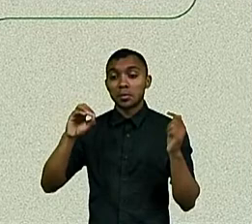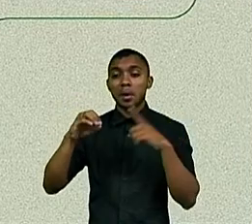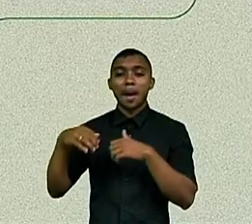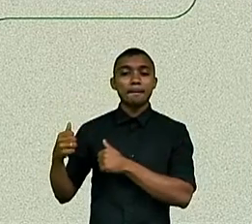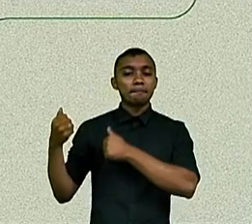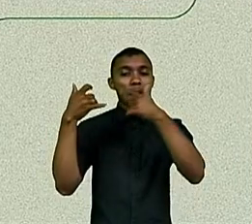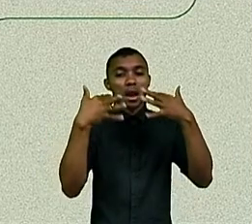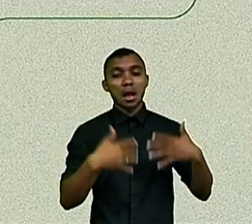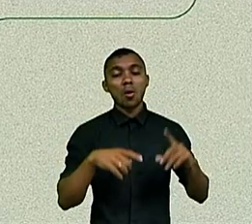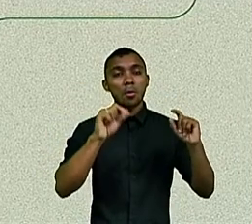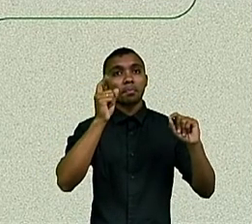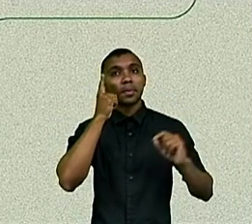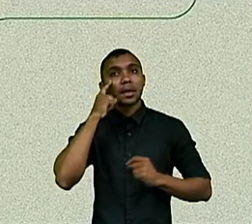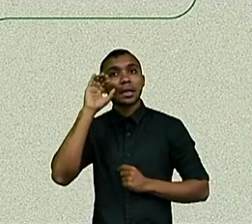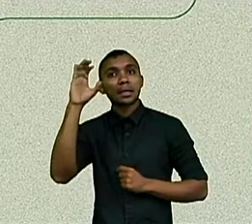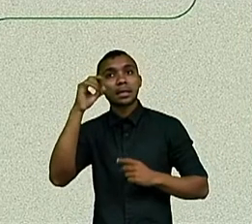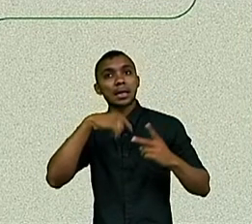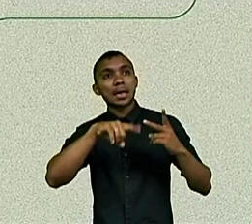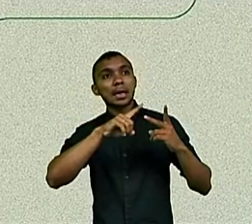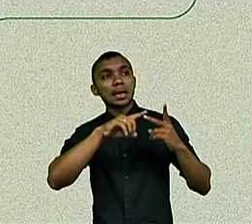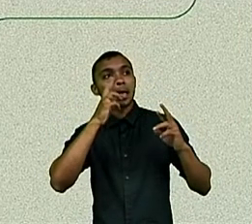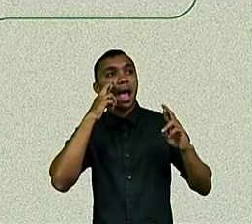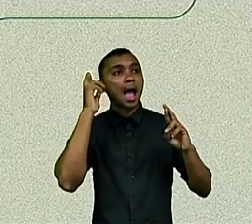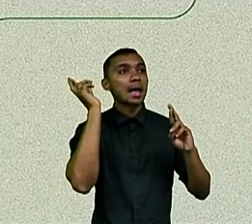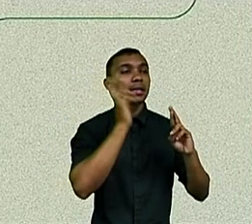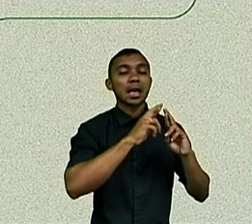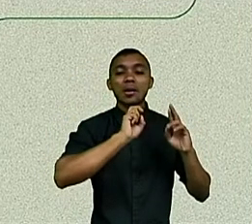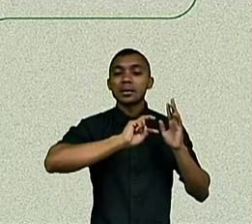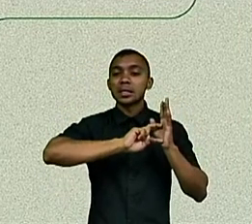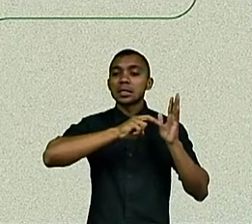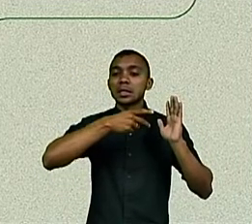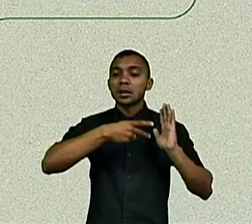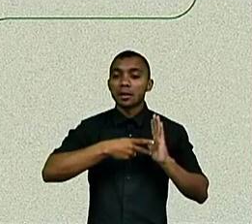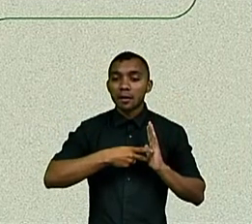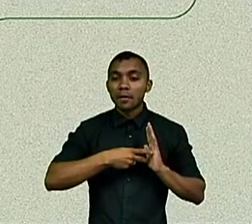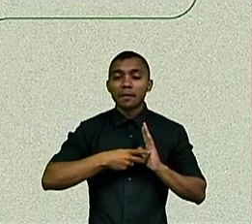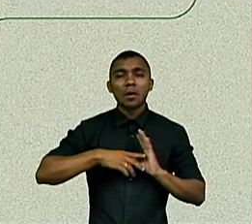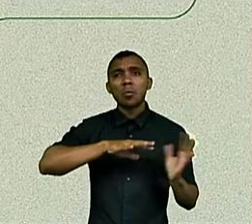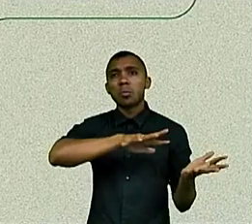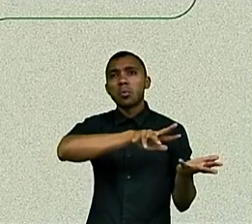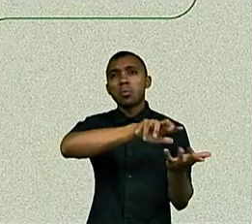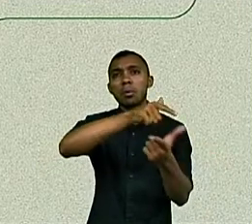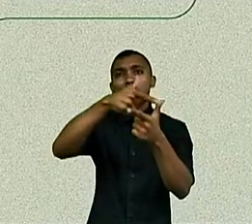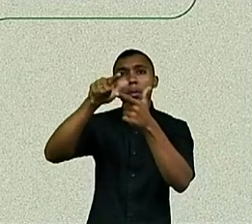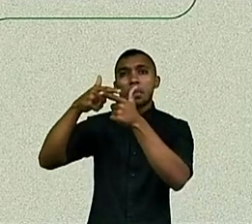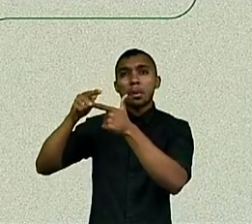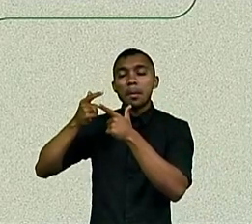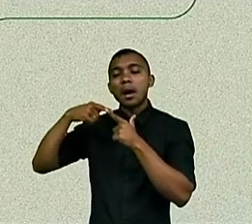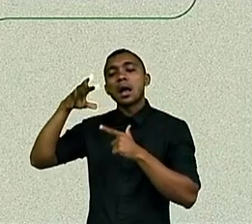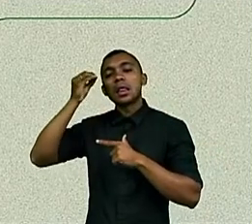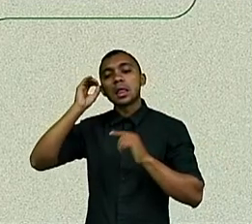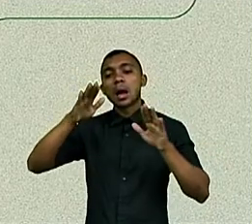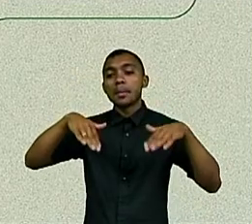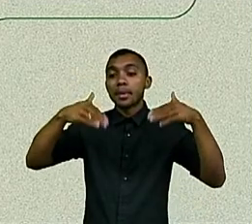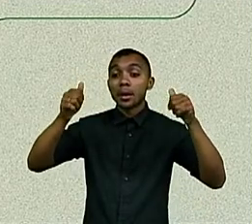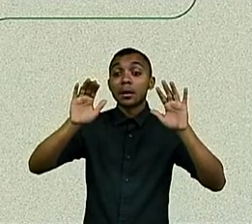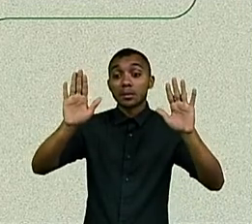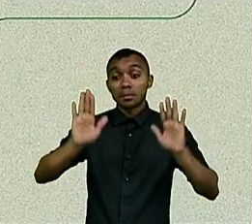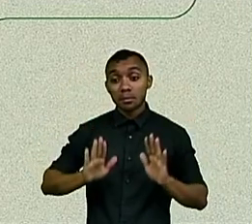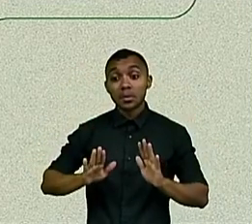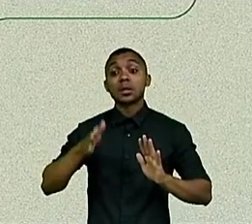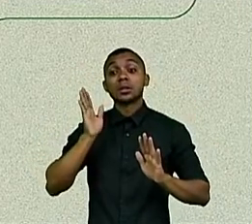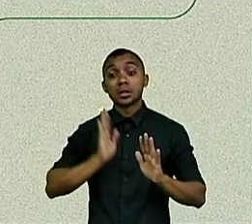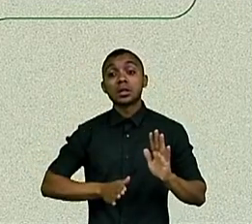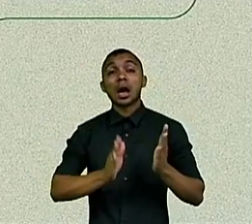a ciência iriam resolver todos os problemas da humanidade e da respostas a todas as perguntas muita coisa foi respondida